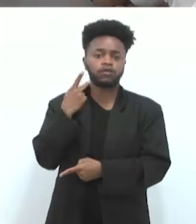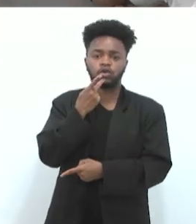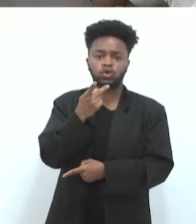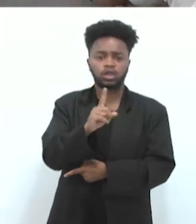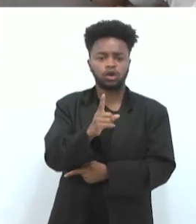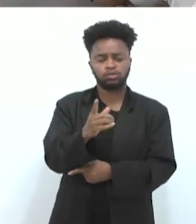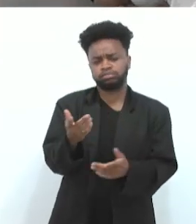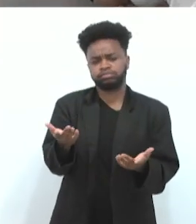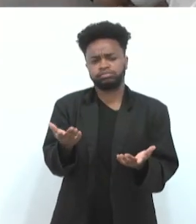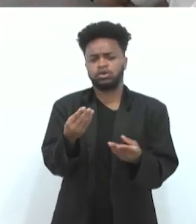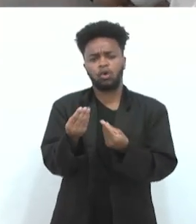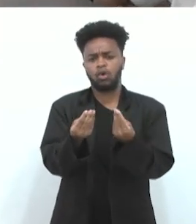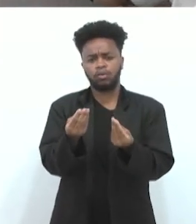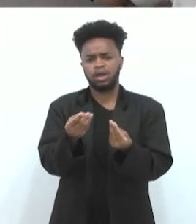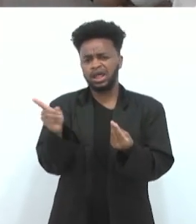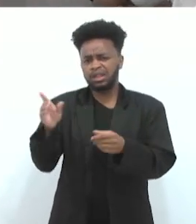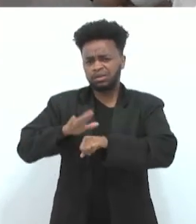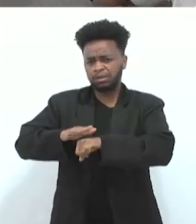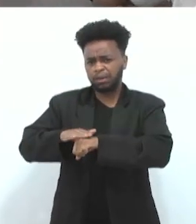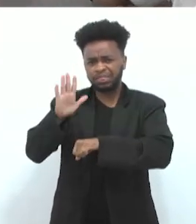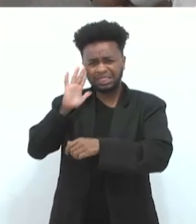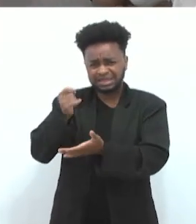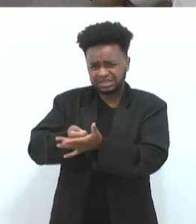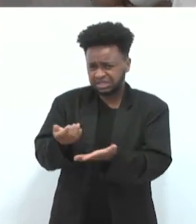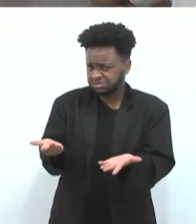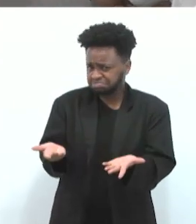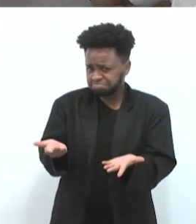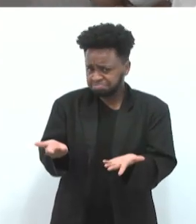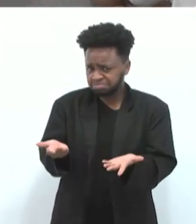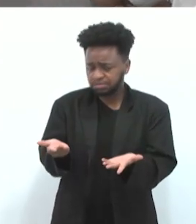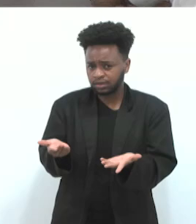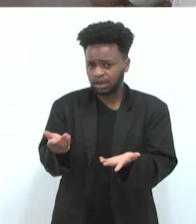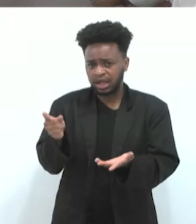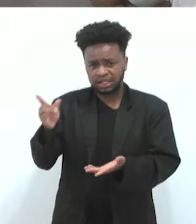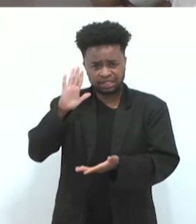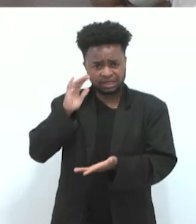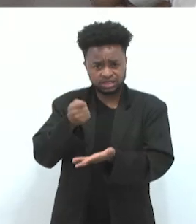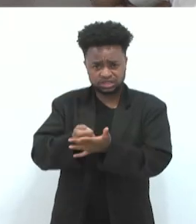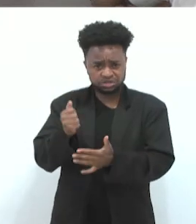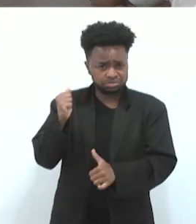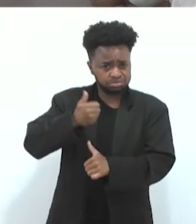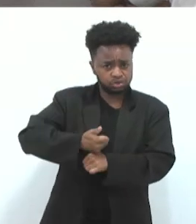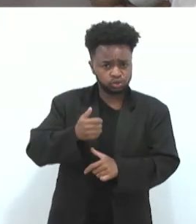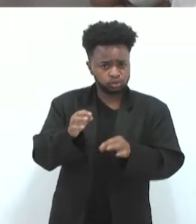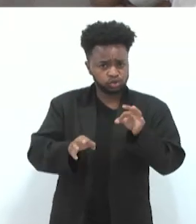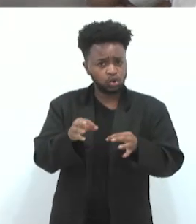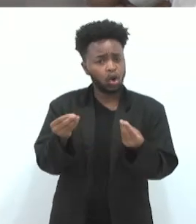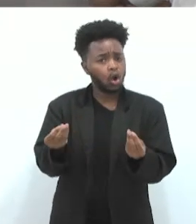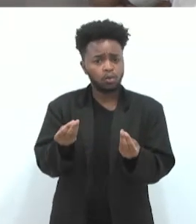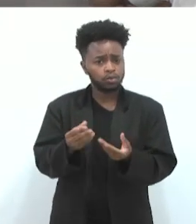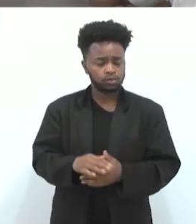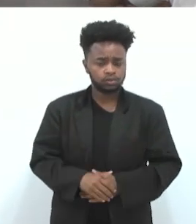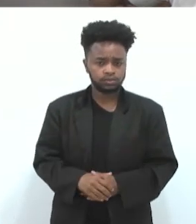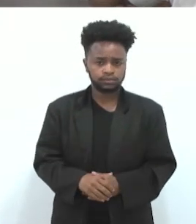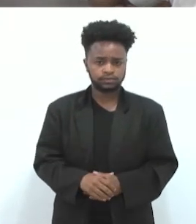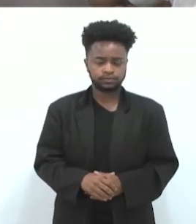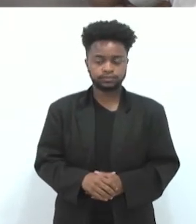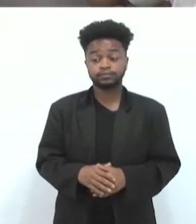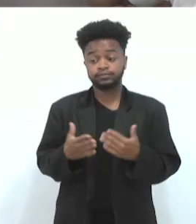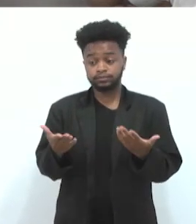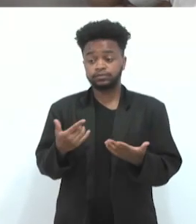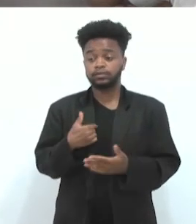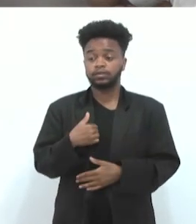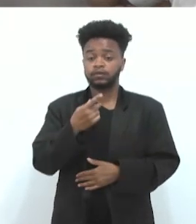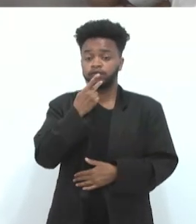assim? Então o procurador vai vestir uma toga e vai decidir pela justiça? Como é que é? Eu me insurgia exatamente